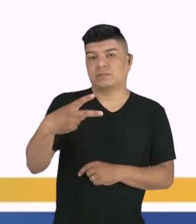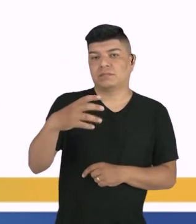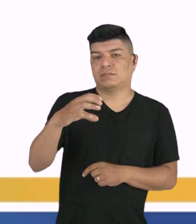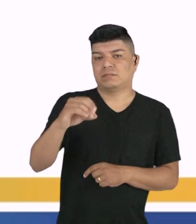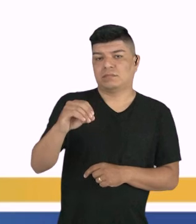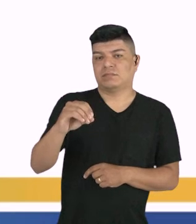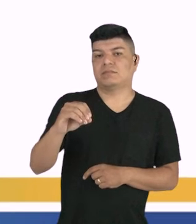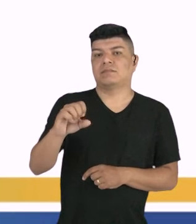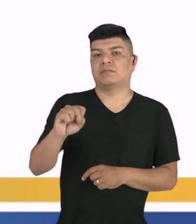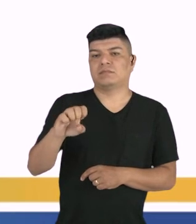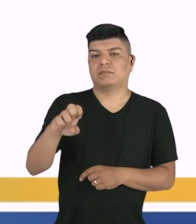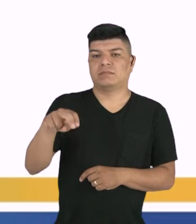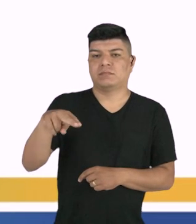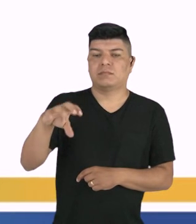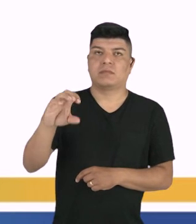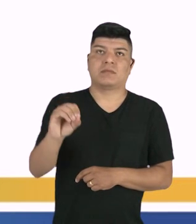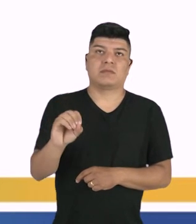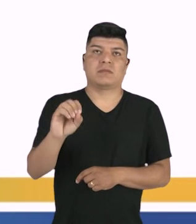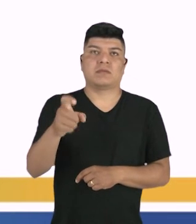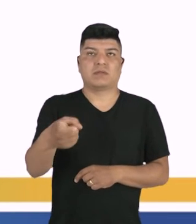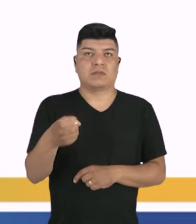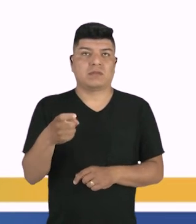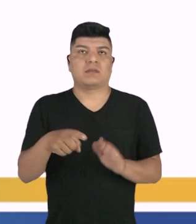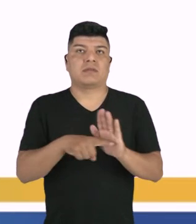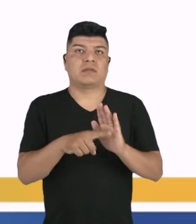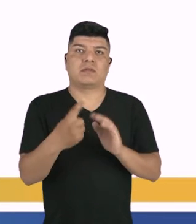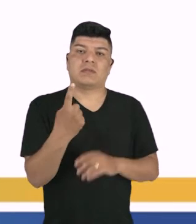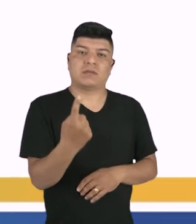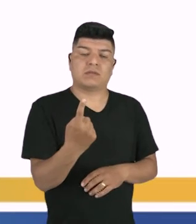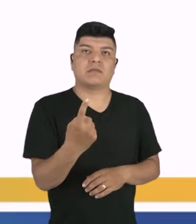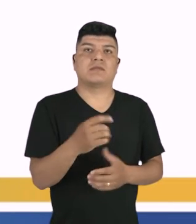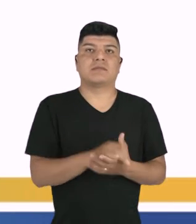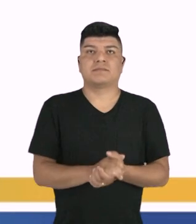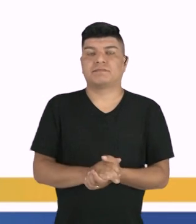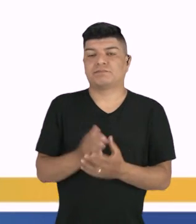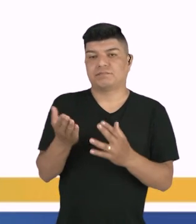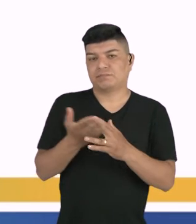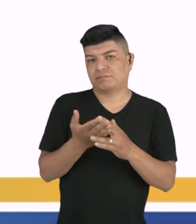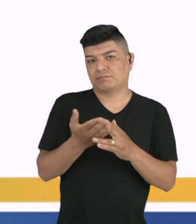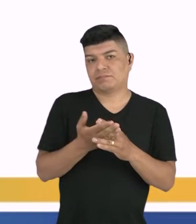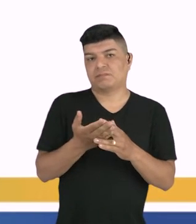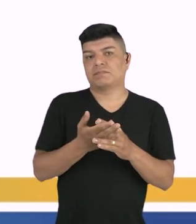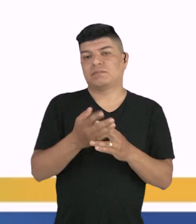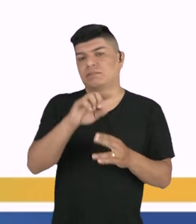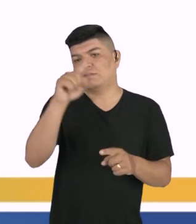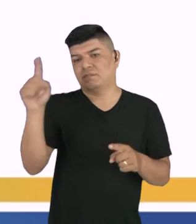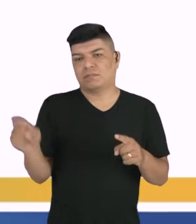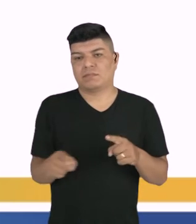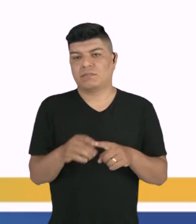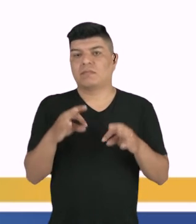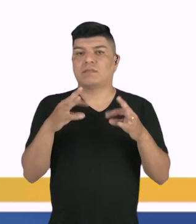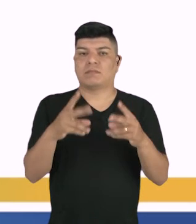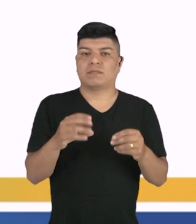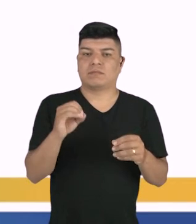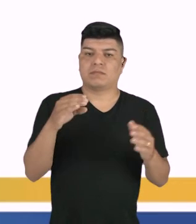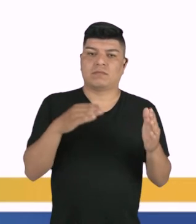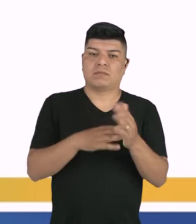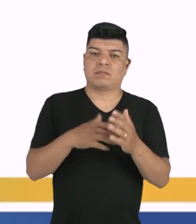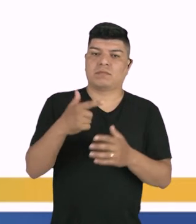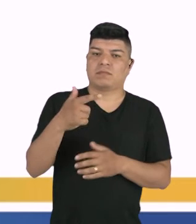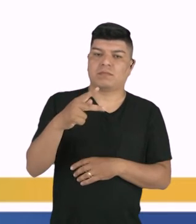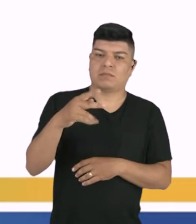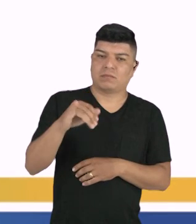x menos 1 igual a secante de x. Olhe para o intervalo, considera uma volta completa, né? De 0 a